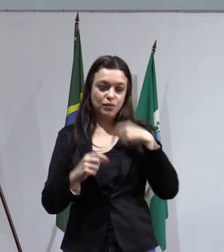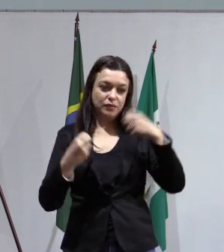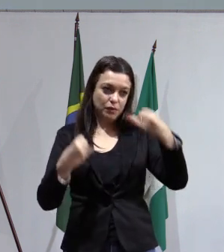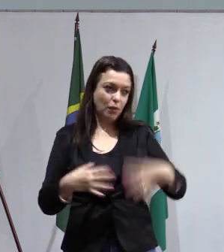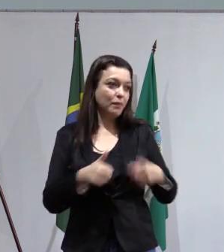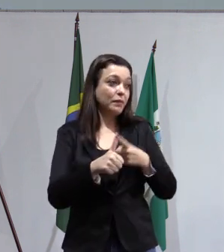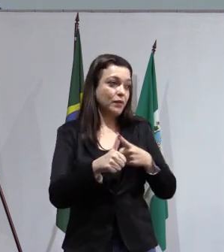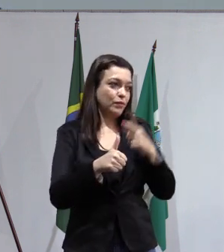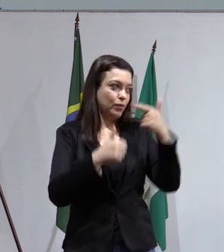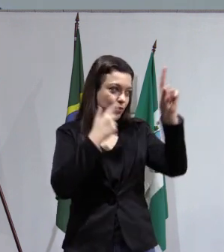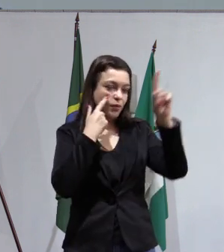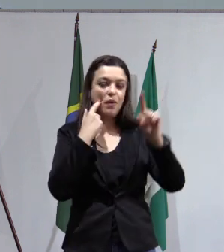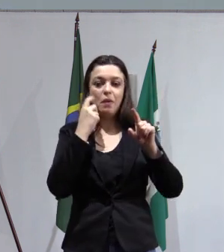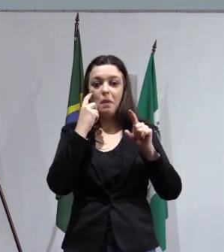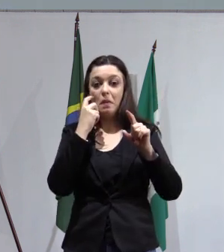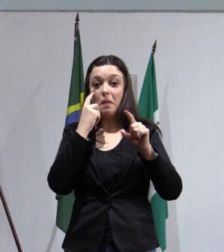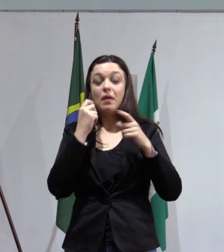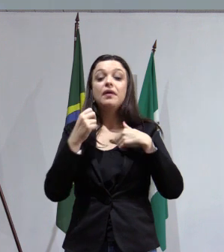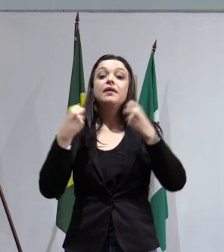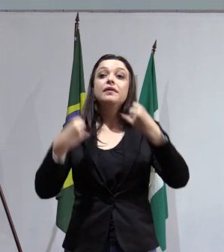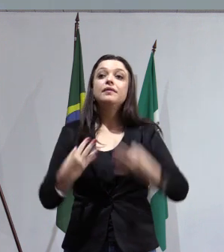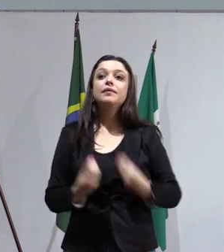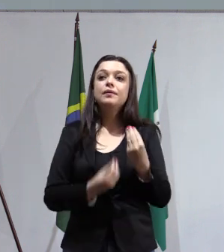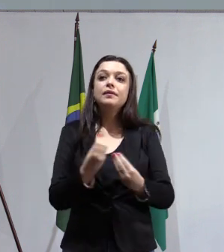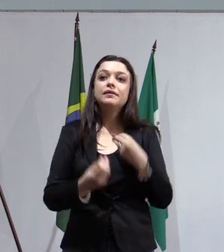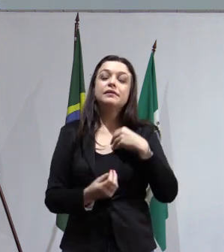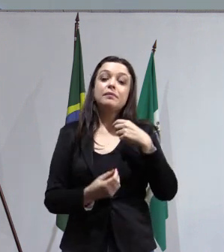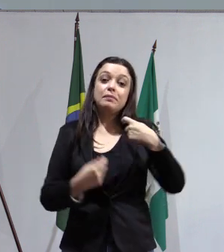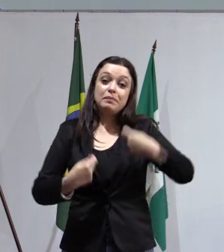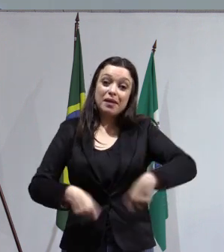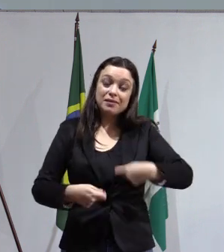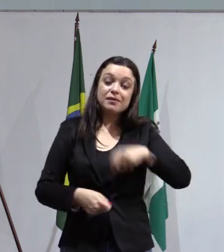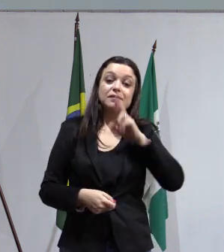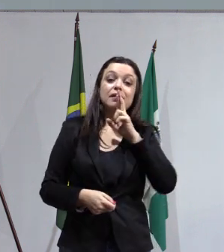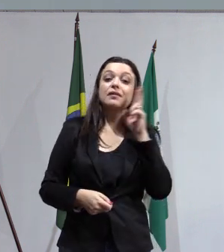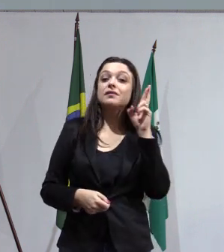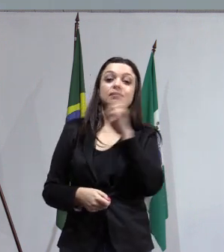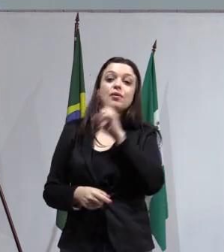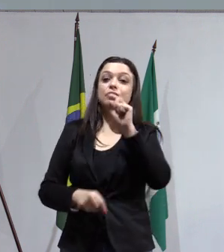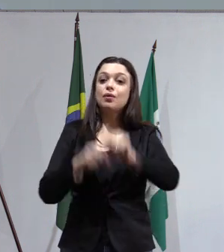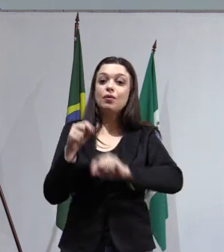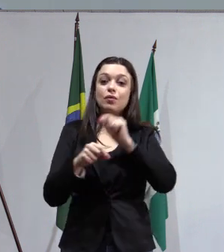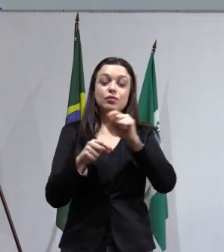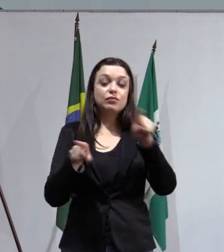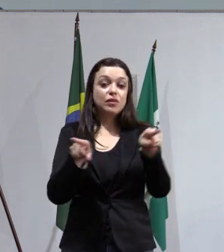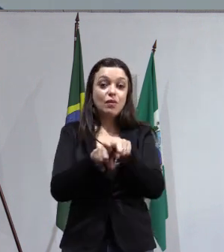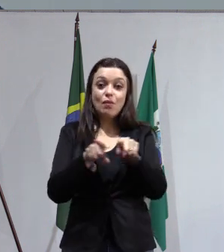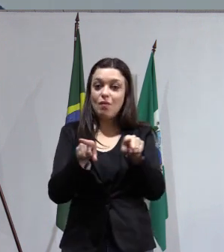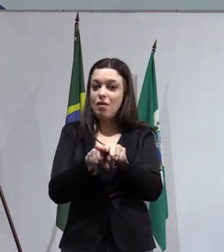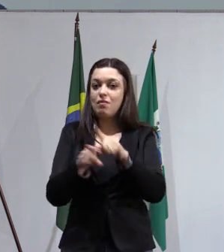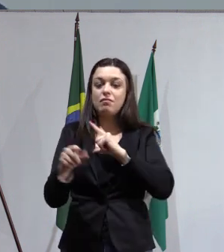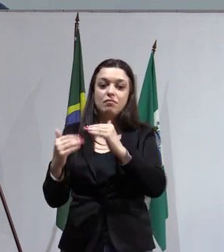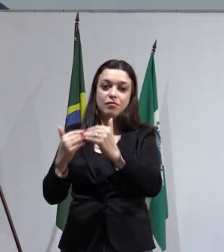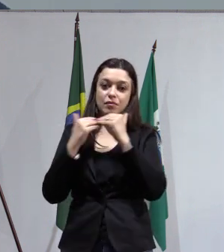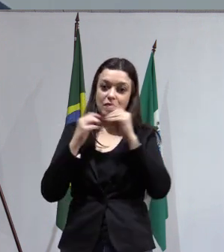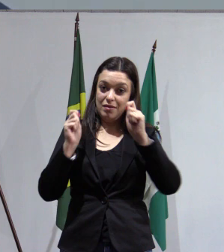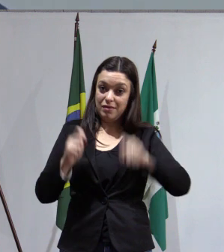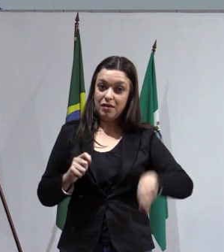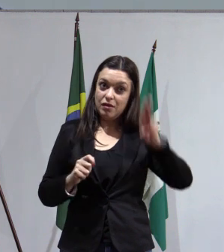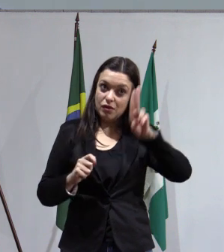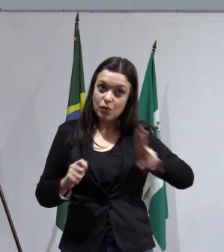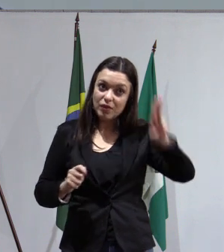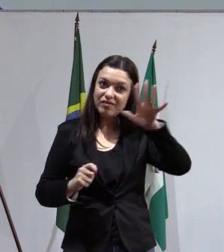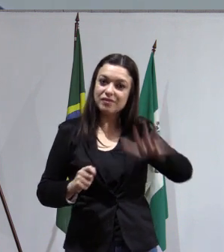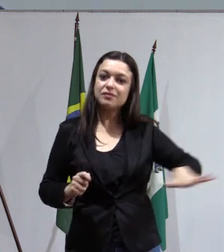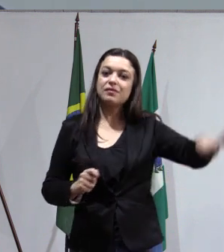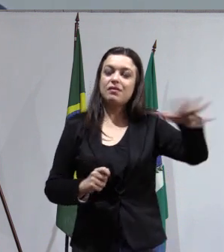Paulinho. Nós precisamos responder à altura da forma como nós, universidades, somos